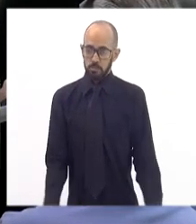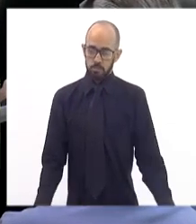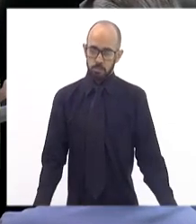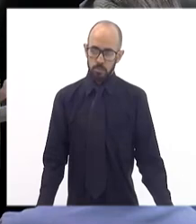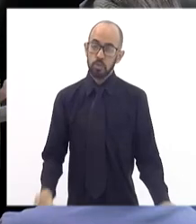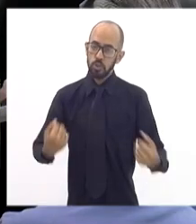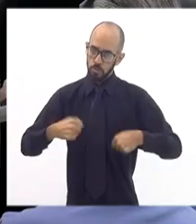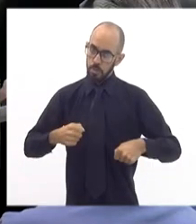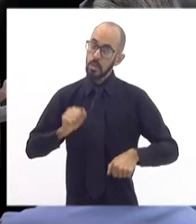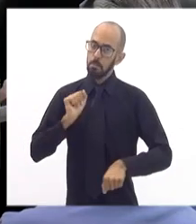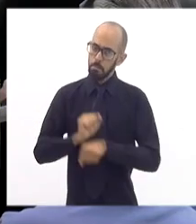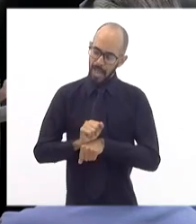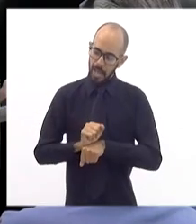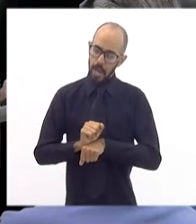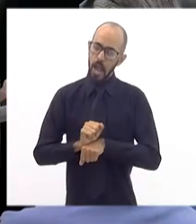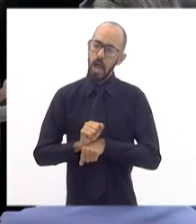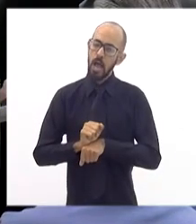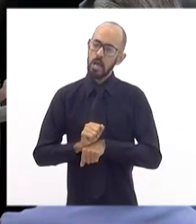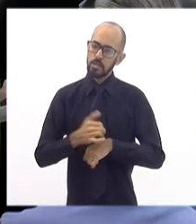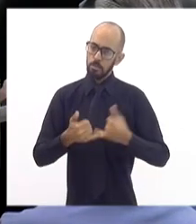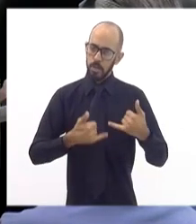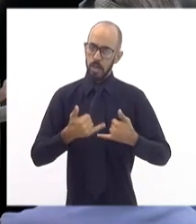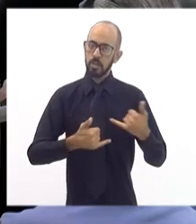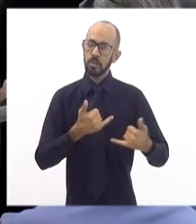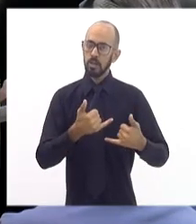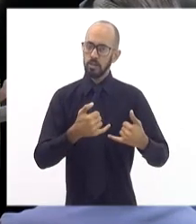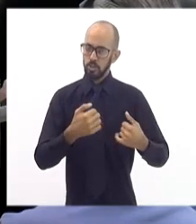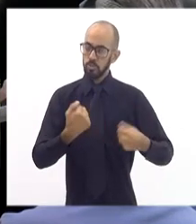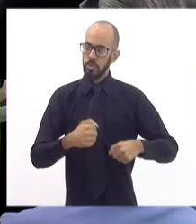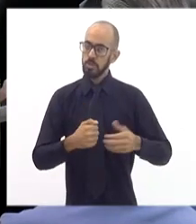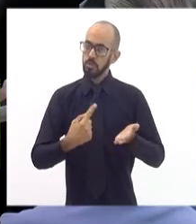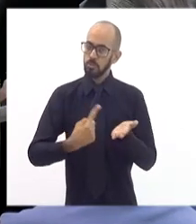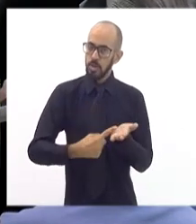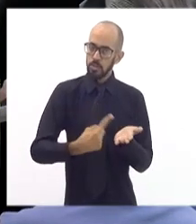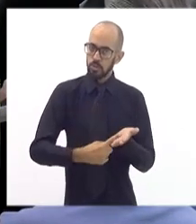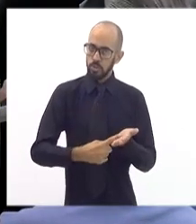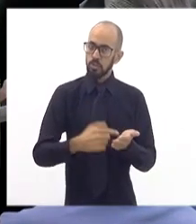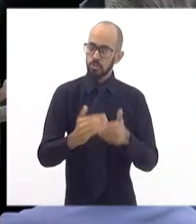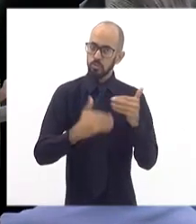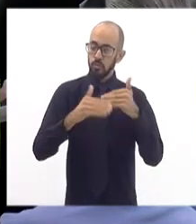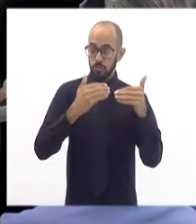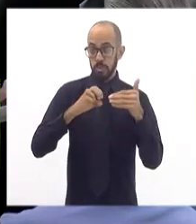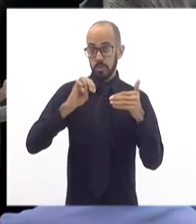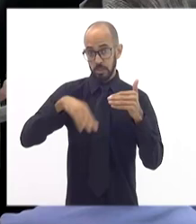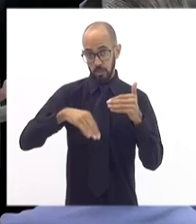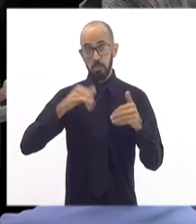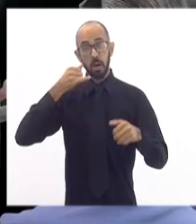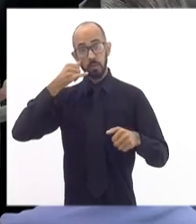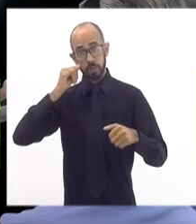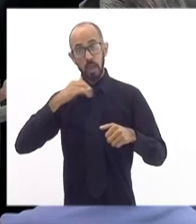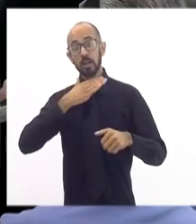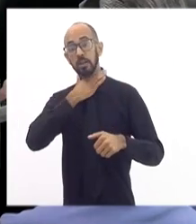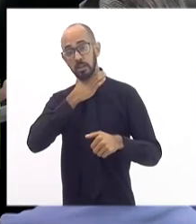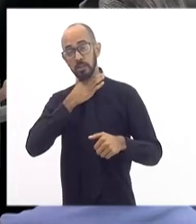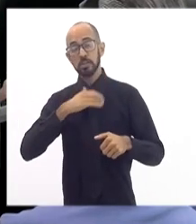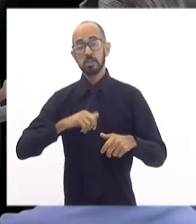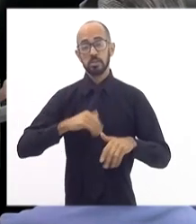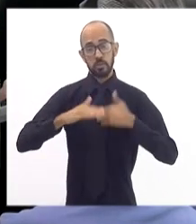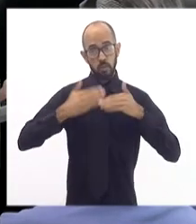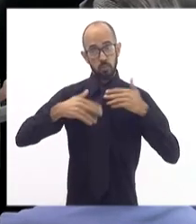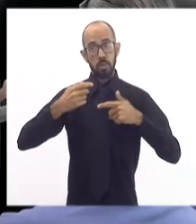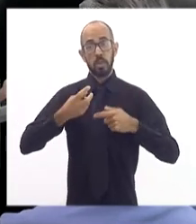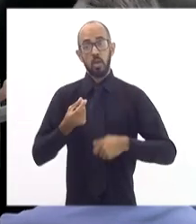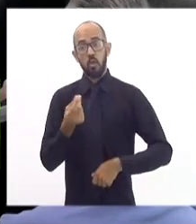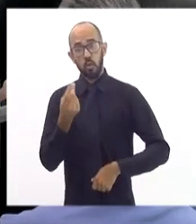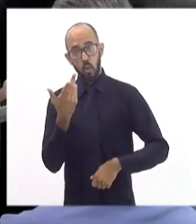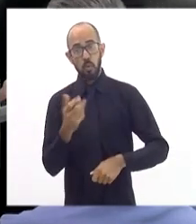bola parar esse jogo a gente quer uma agenda desenvolvimento Rio de Janeiro precisa sair da crise tem que ter um projeto estratégico de desenvolvimento econômico e social